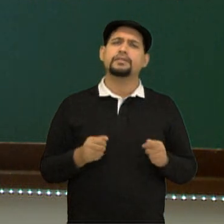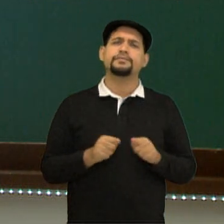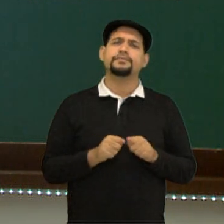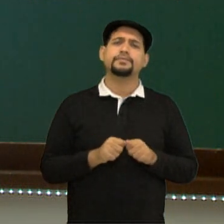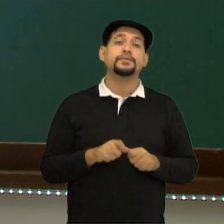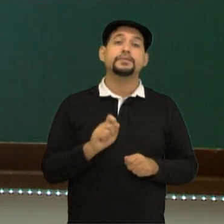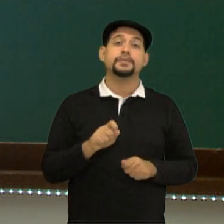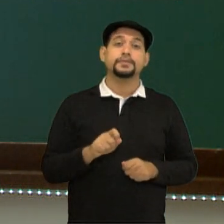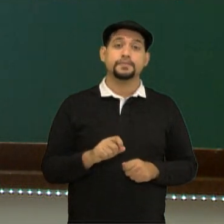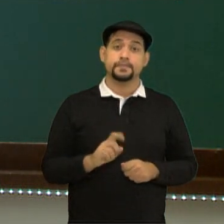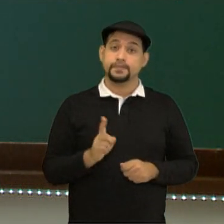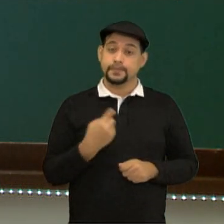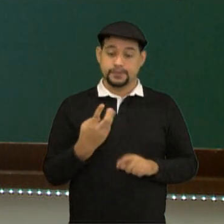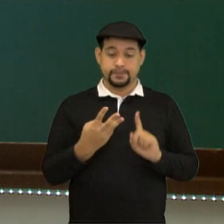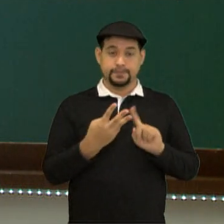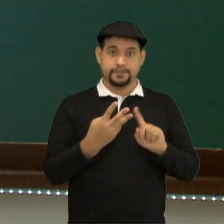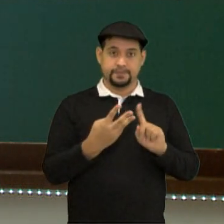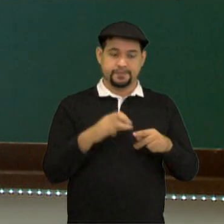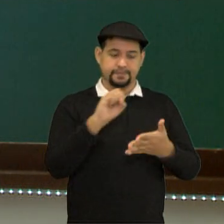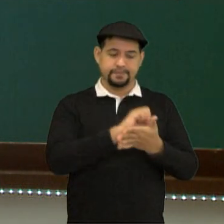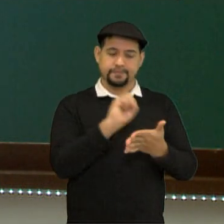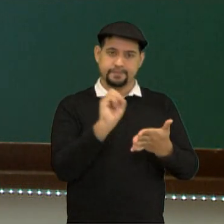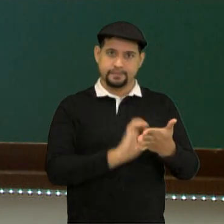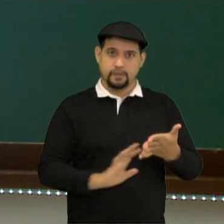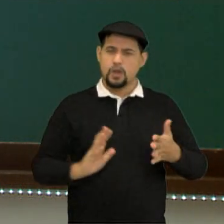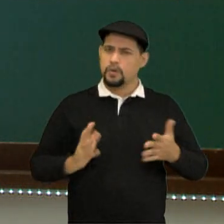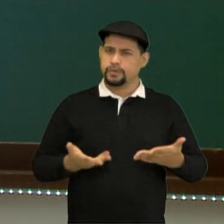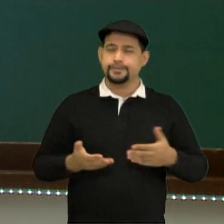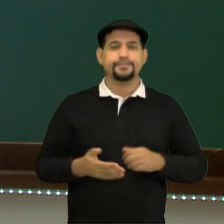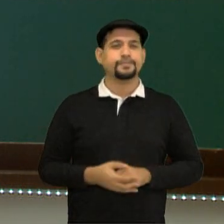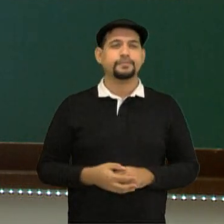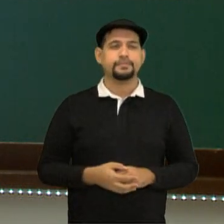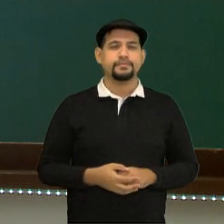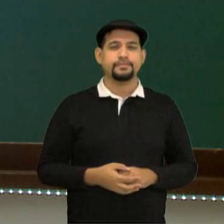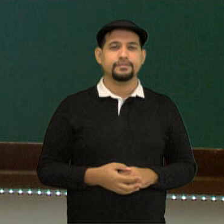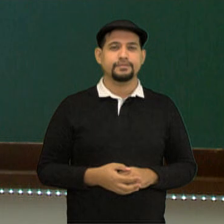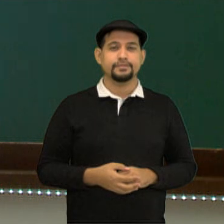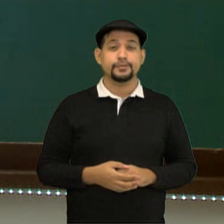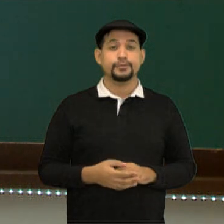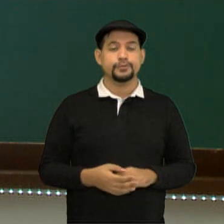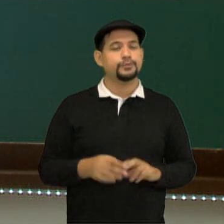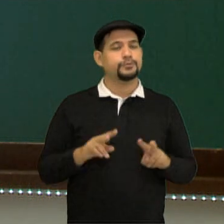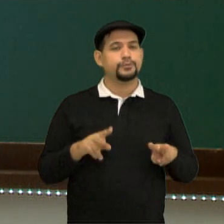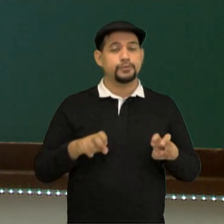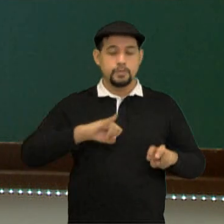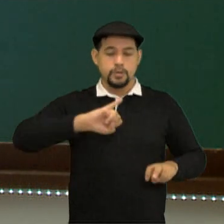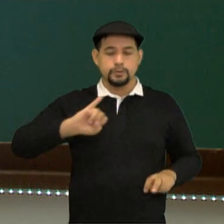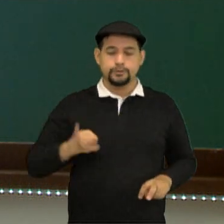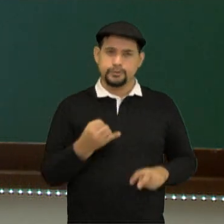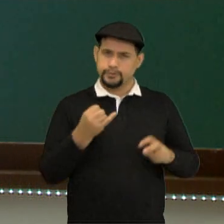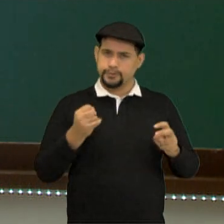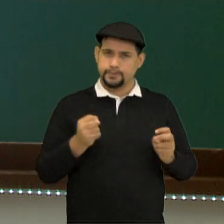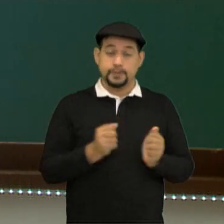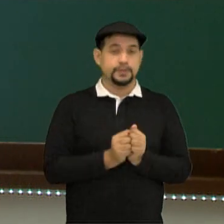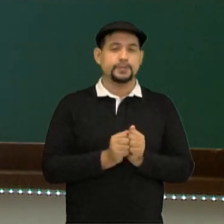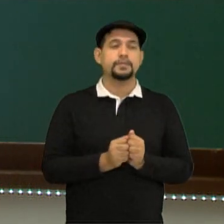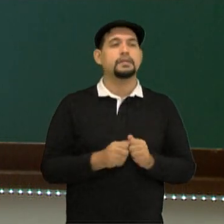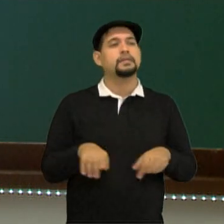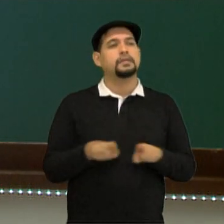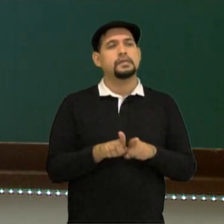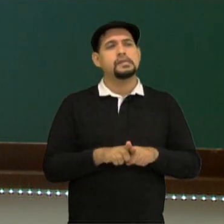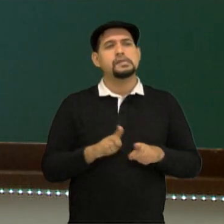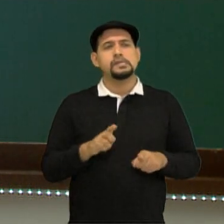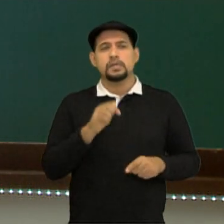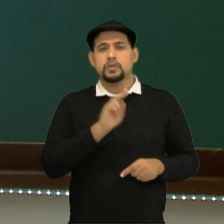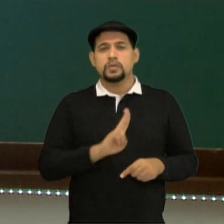ao nosso terceiro exercício de hoje, o segundo de juro composto. Uma aplicação financeira